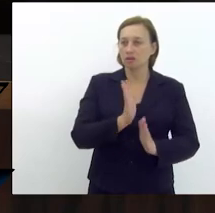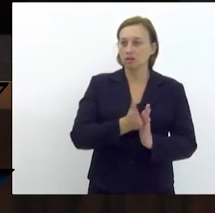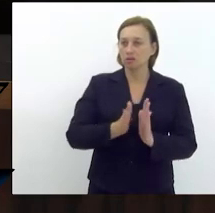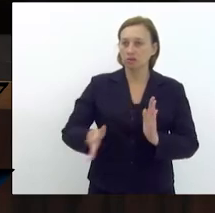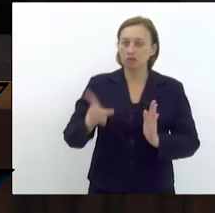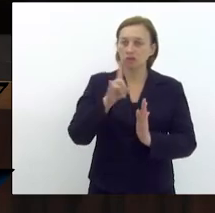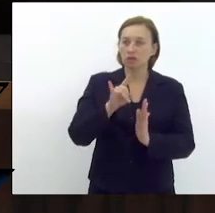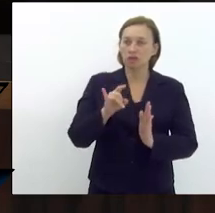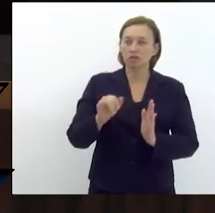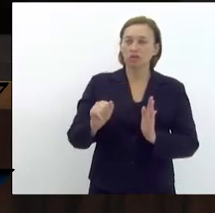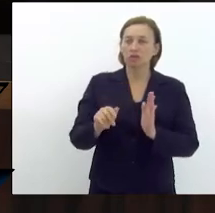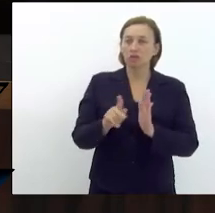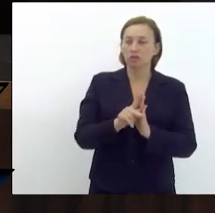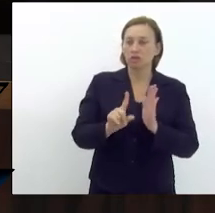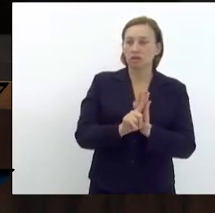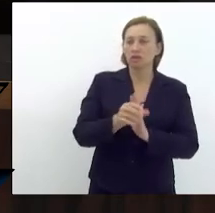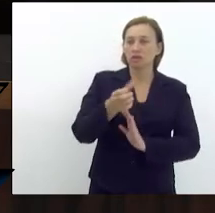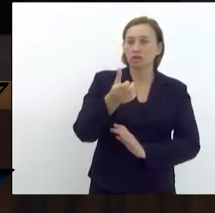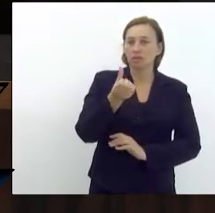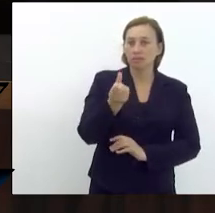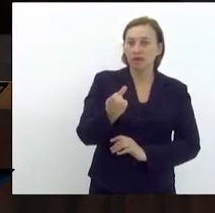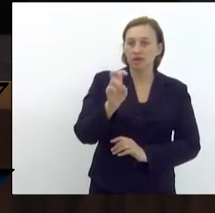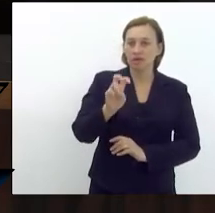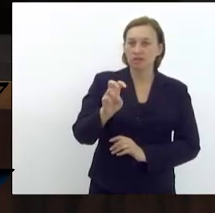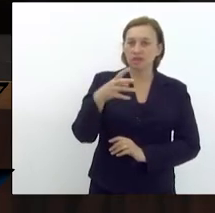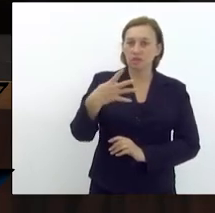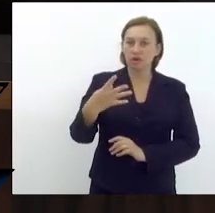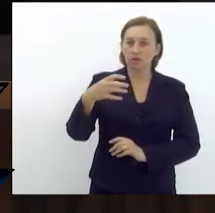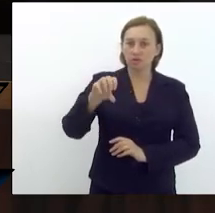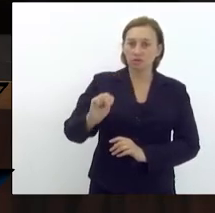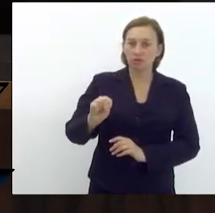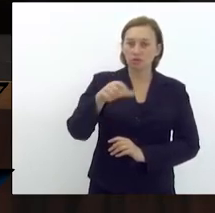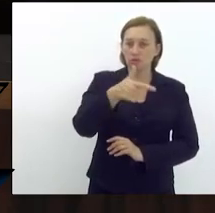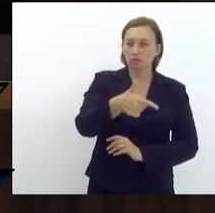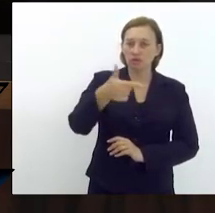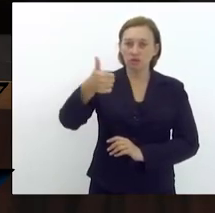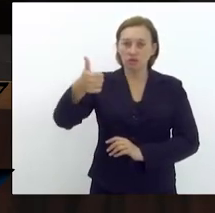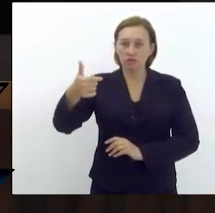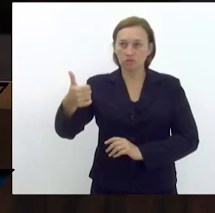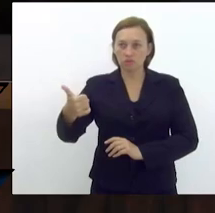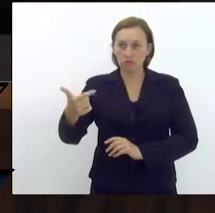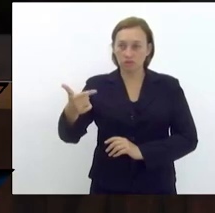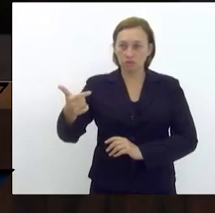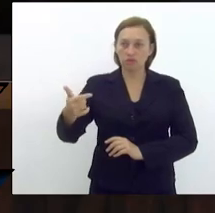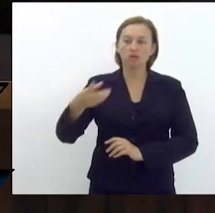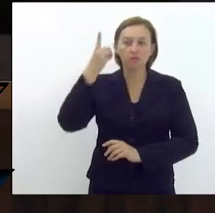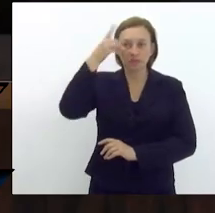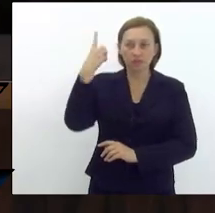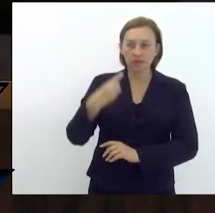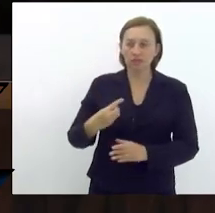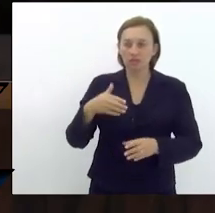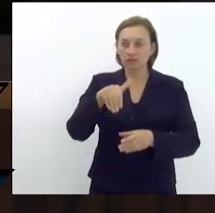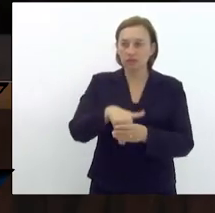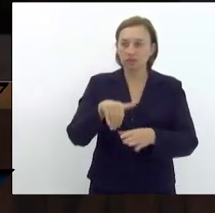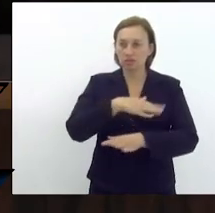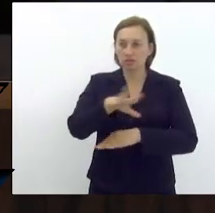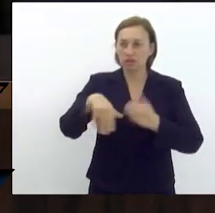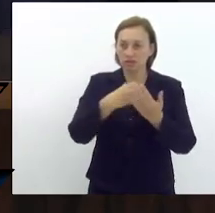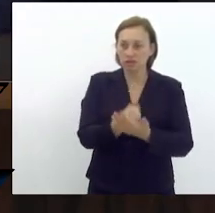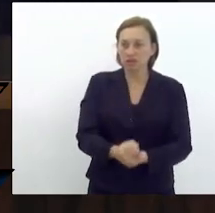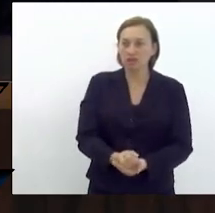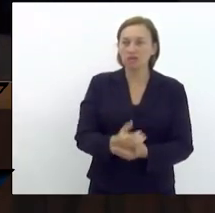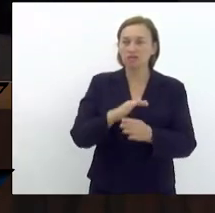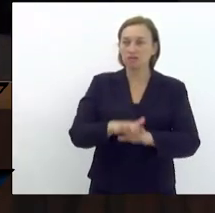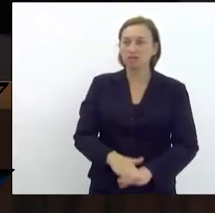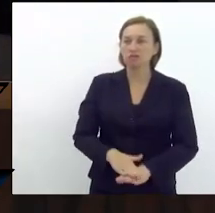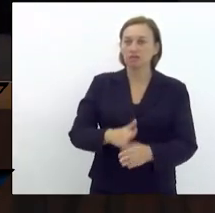projeto de lei 6548 de 2022 deputada Dani Monteiro em votação os senhores que aprovam